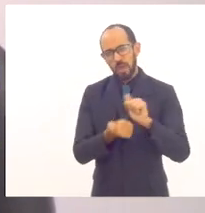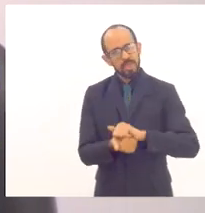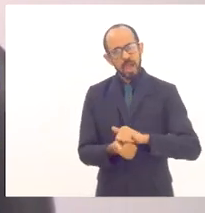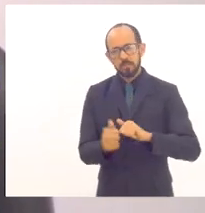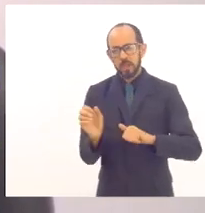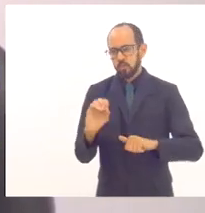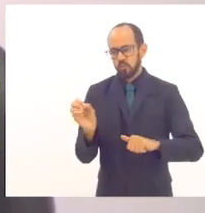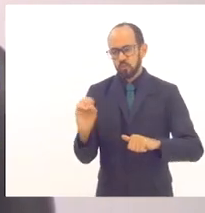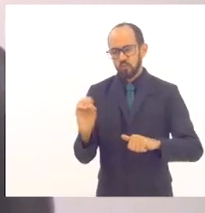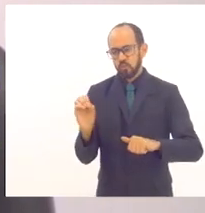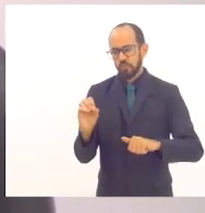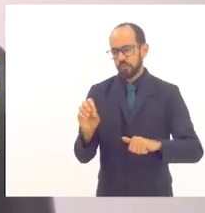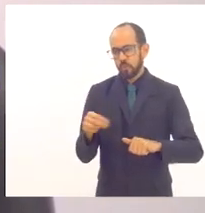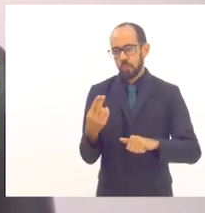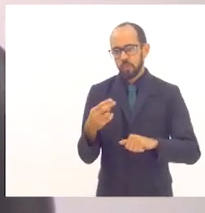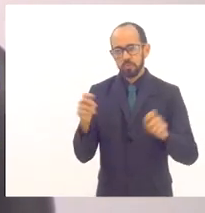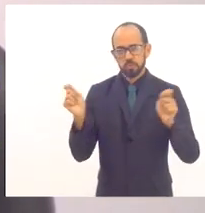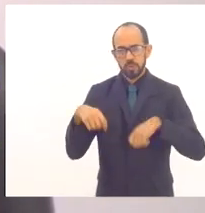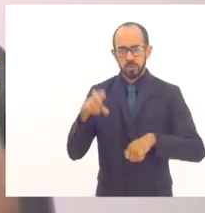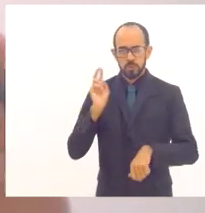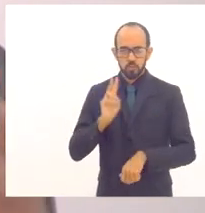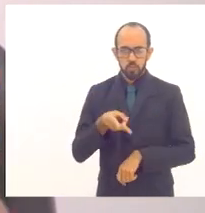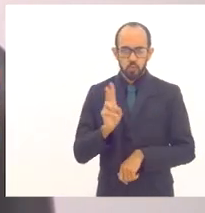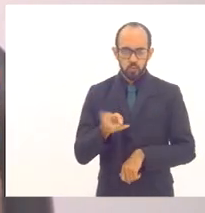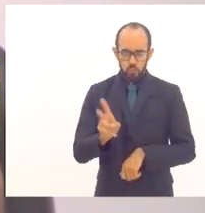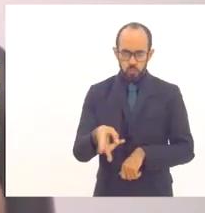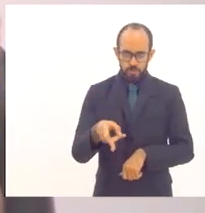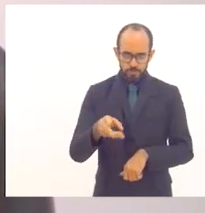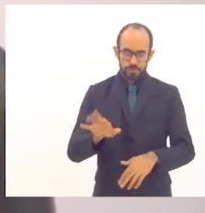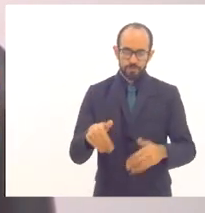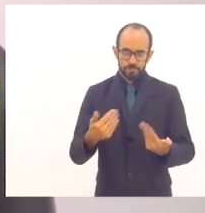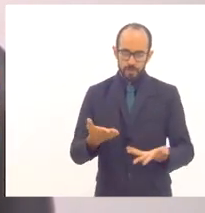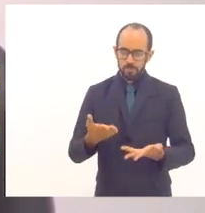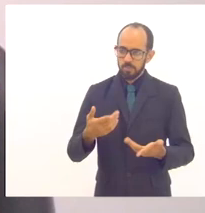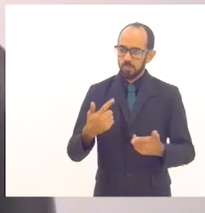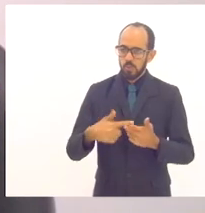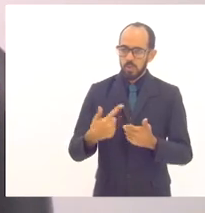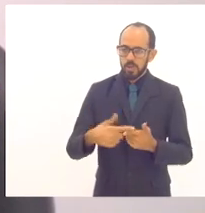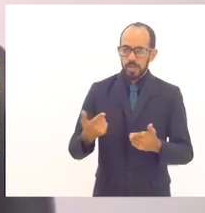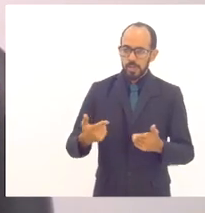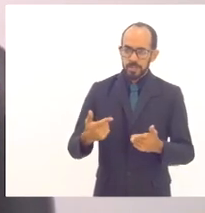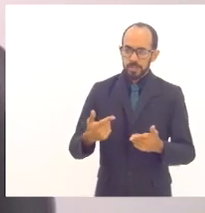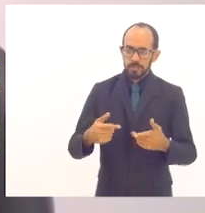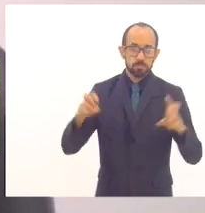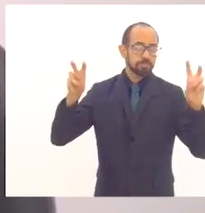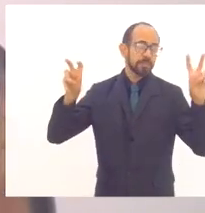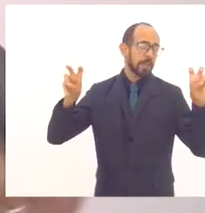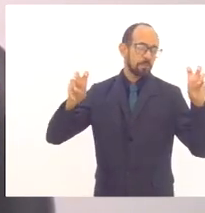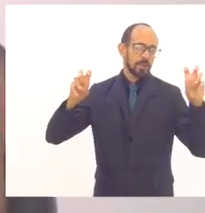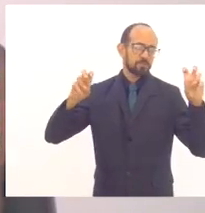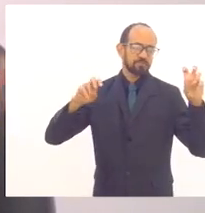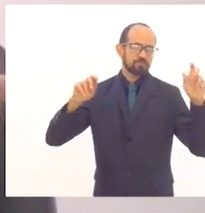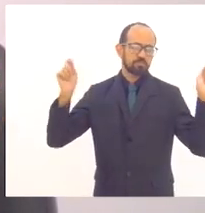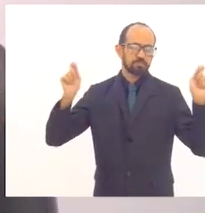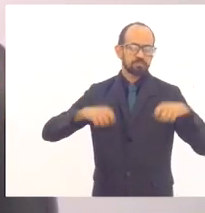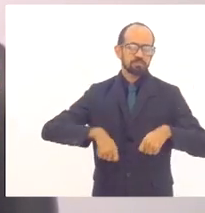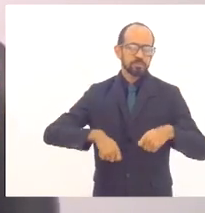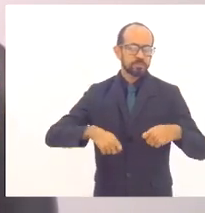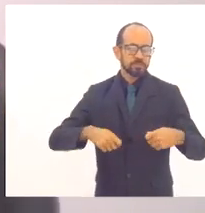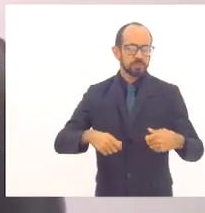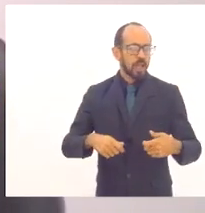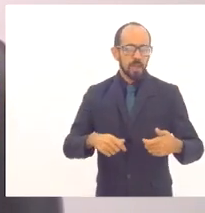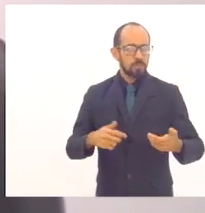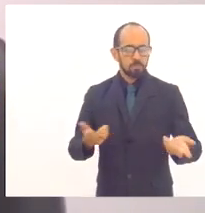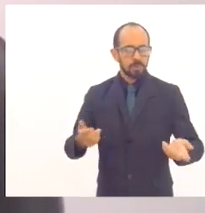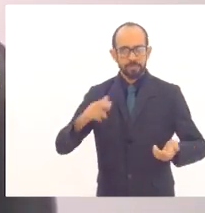é passível de preservação, por incompreensão do tema mesmo, mas não é nenhum problema. O